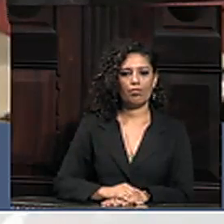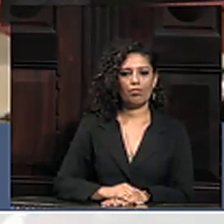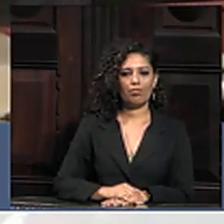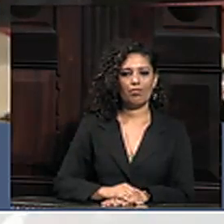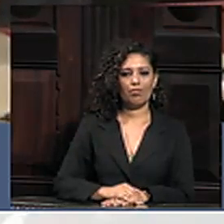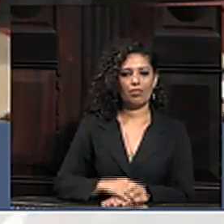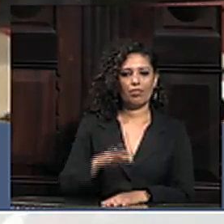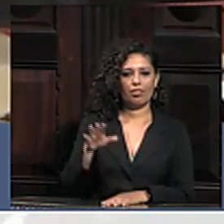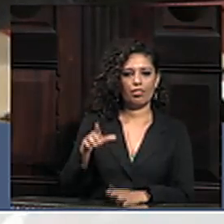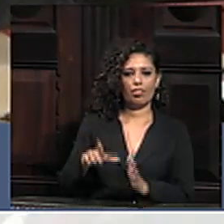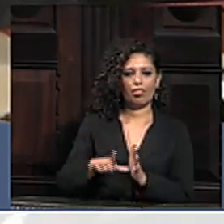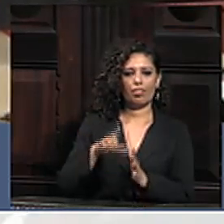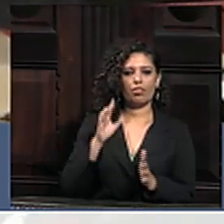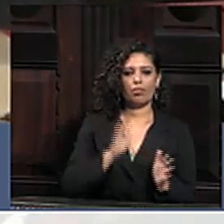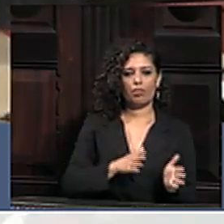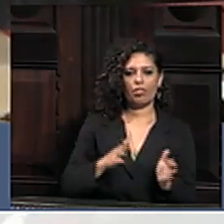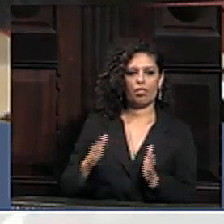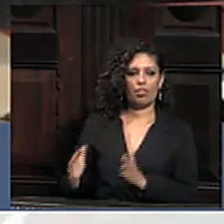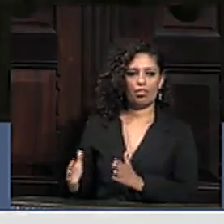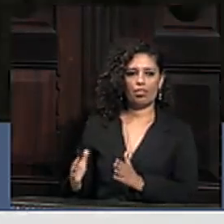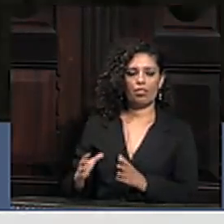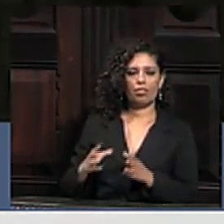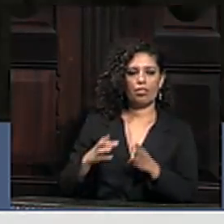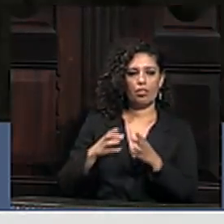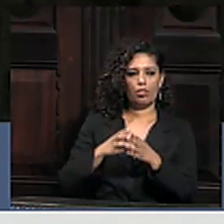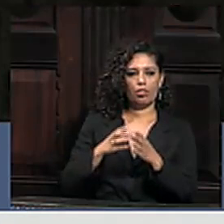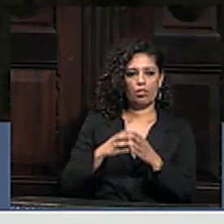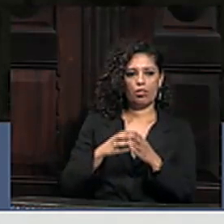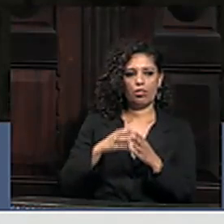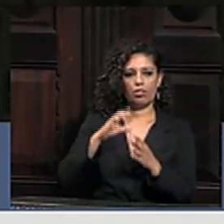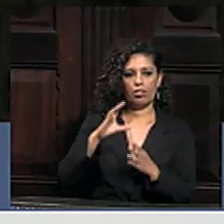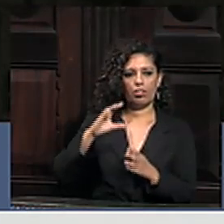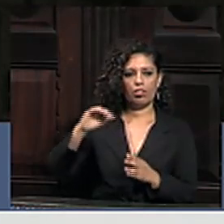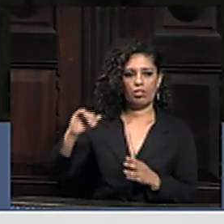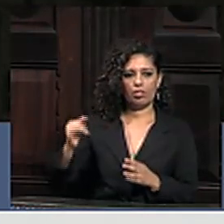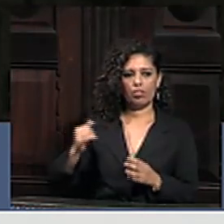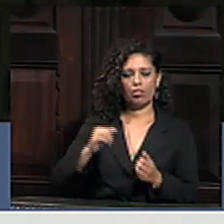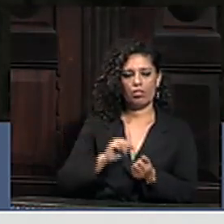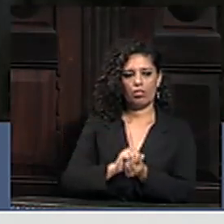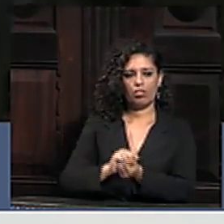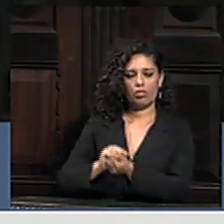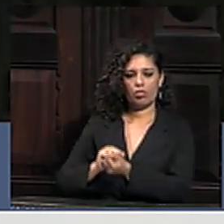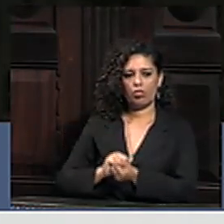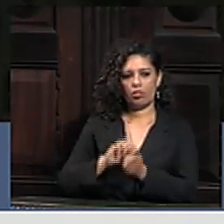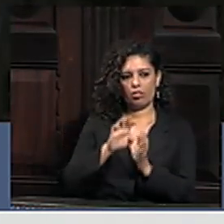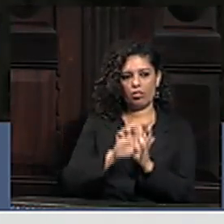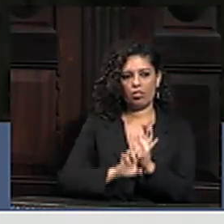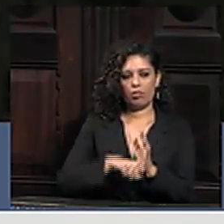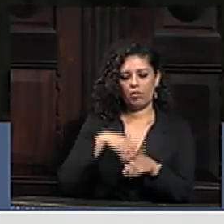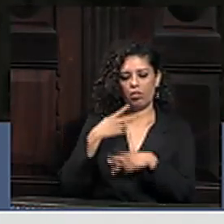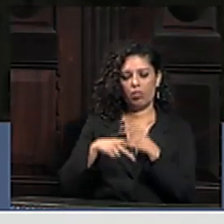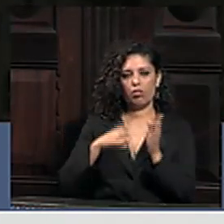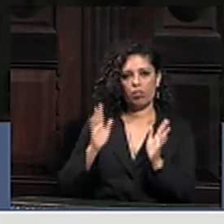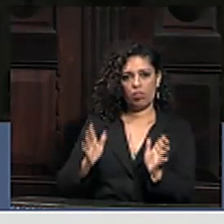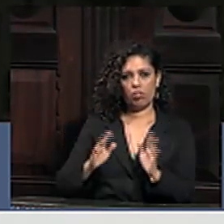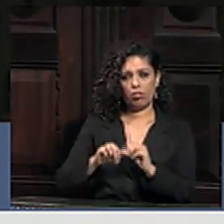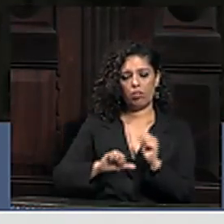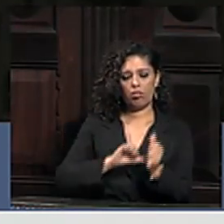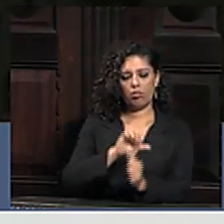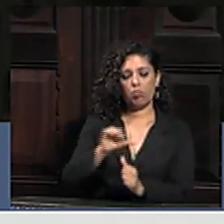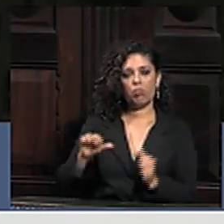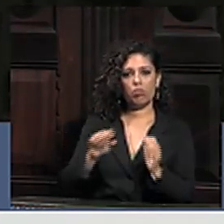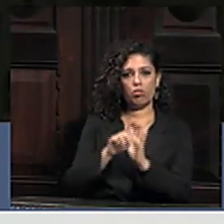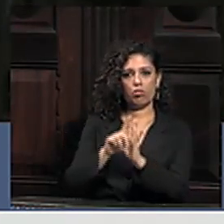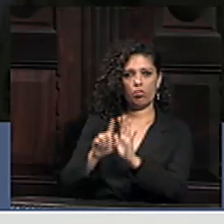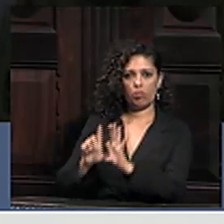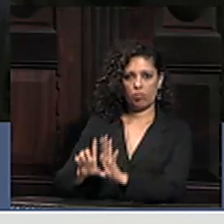Antes, pela ordem, fui citado, Acompanho o presidente. parecer da CCJ, porque as 4 emendas, como já disse, acabam modificando o propósito original do projeto,